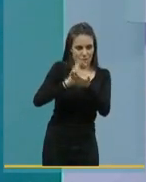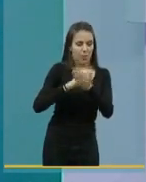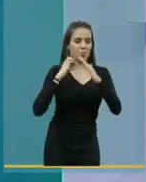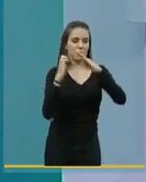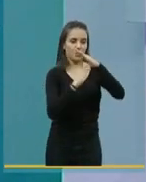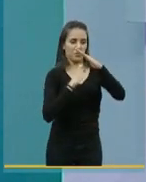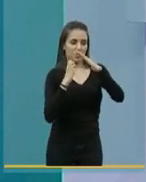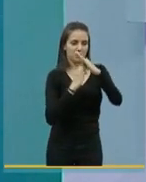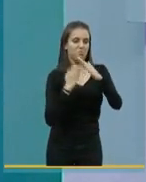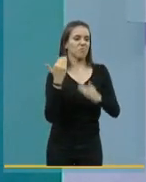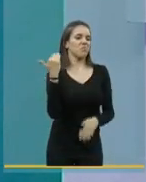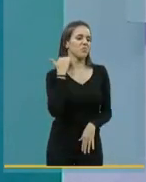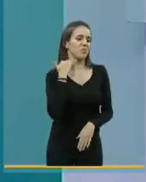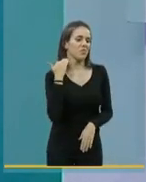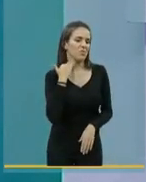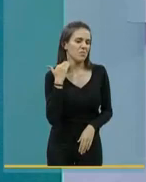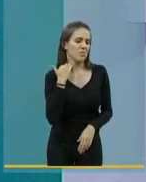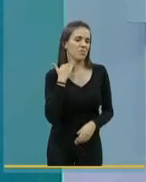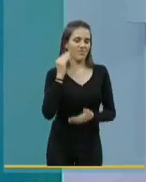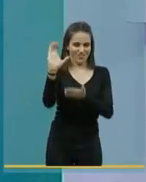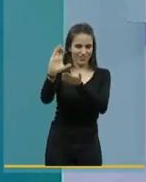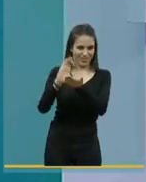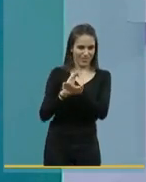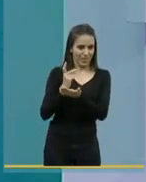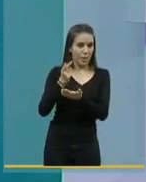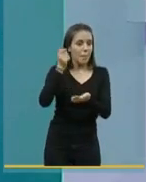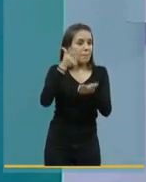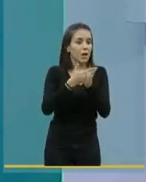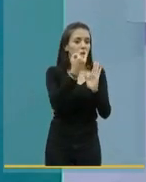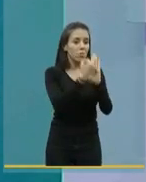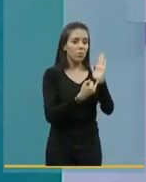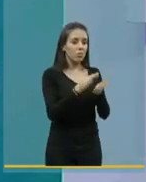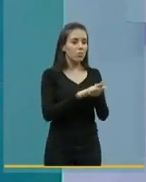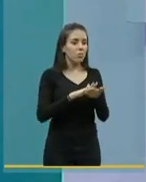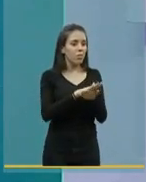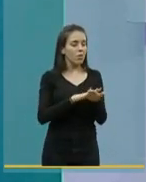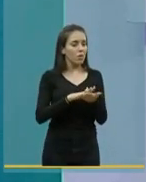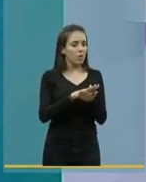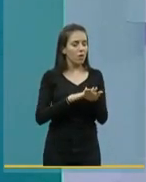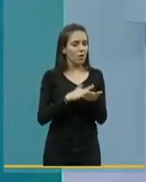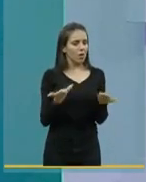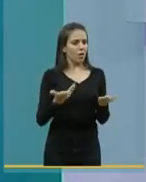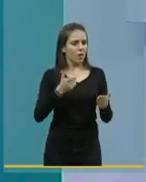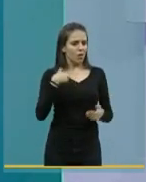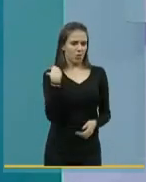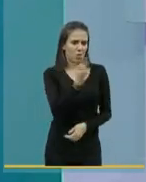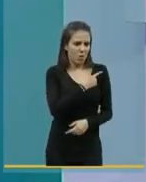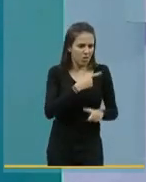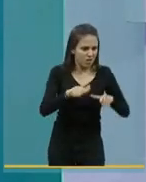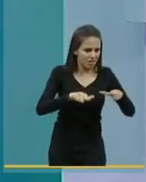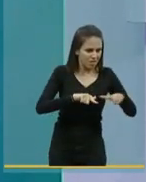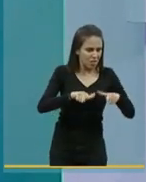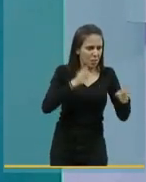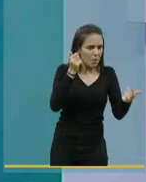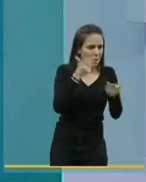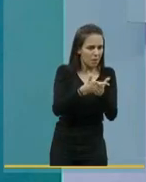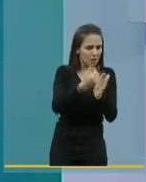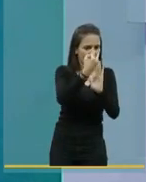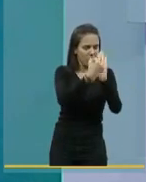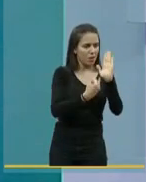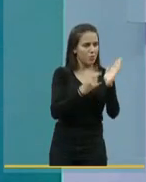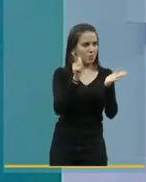e bancos etc não pagam imposto de renda ao contrário do trabalhador que paga na fonte